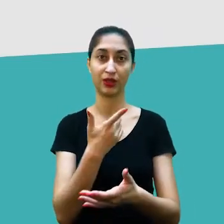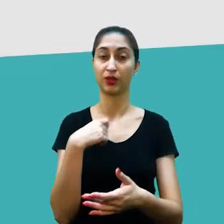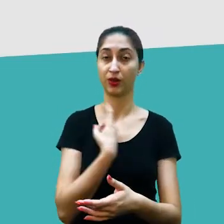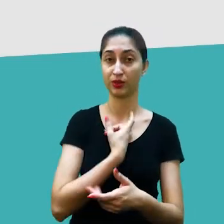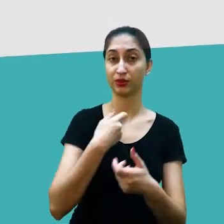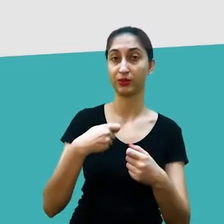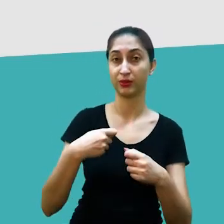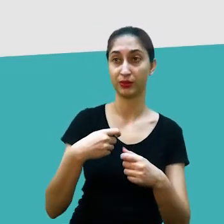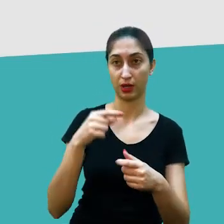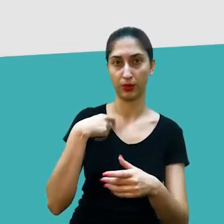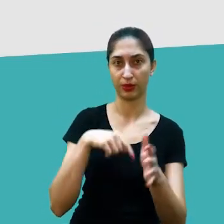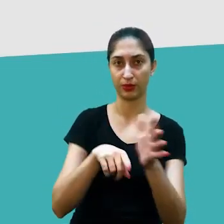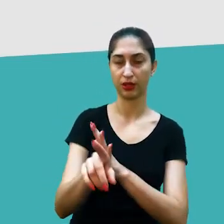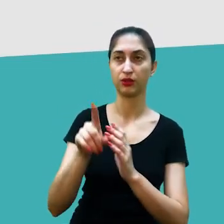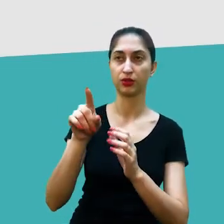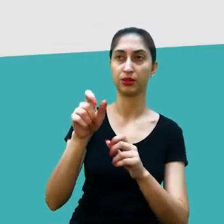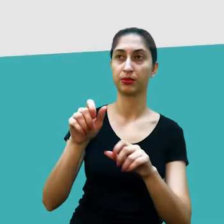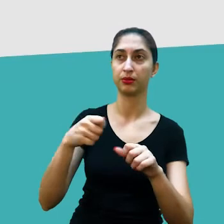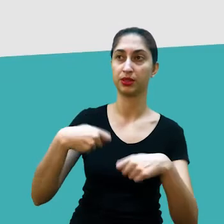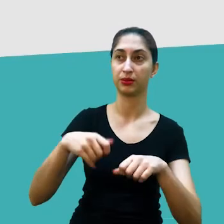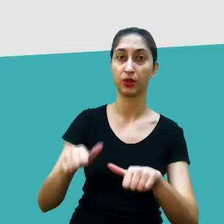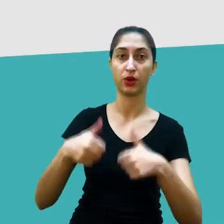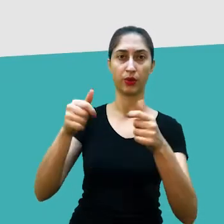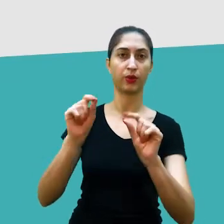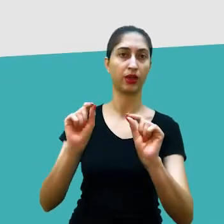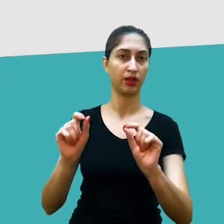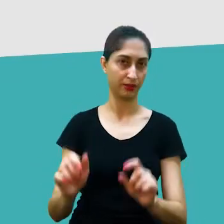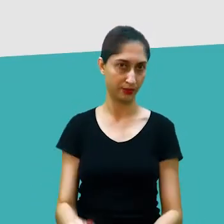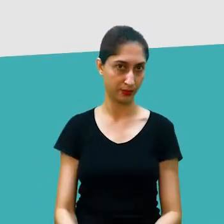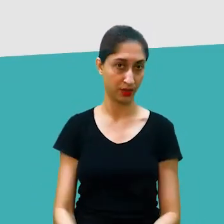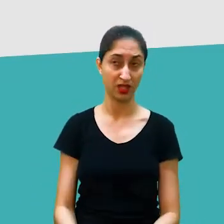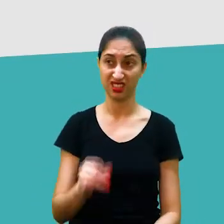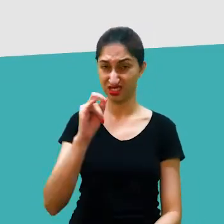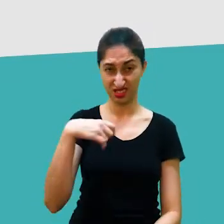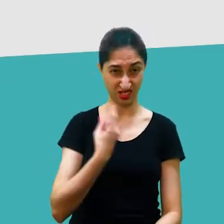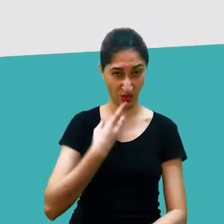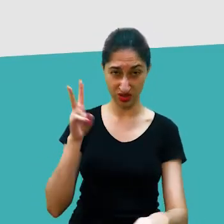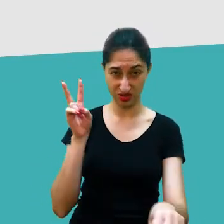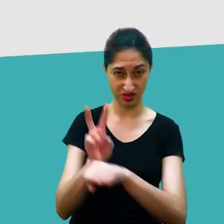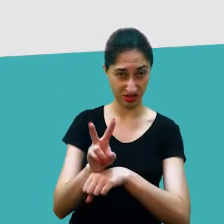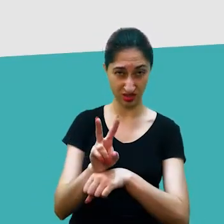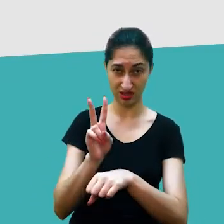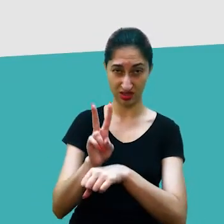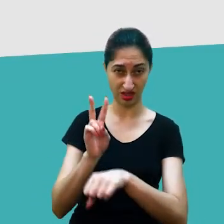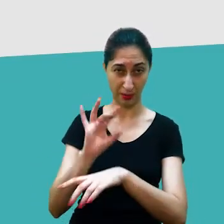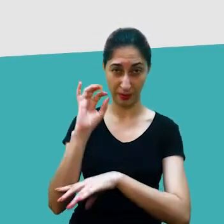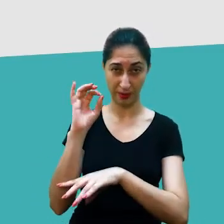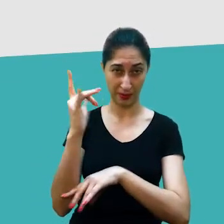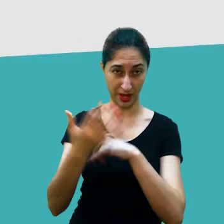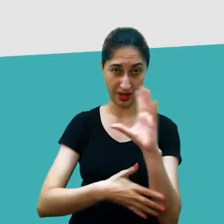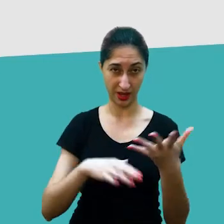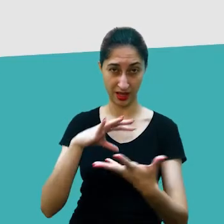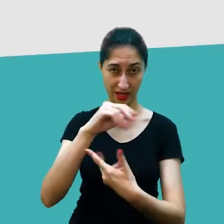E ele disse, se a gente não cuidar da Terra, se a gente não cuidar do planeta, a gente nem precisa pensar em inovação, porque